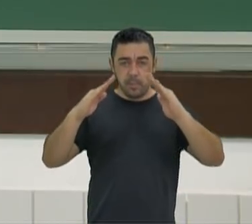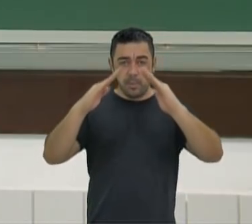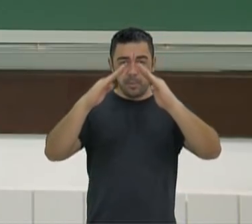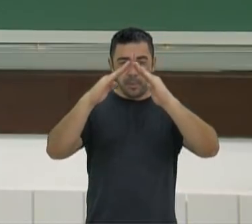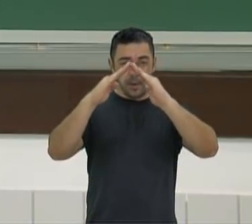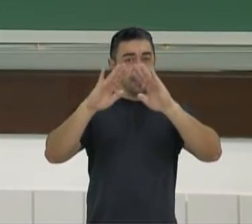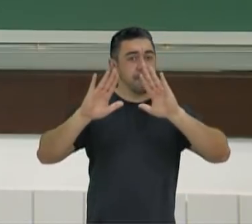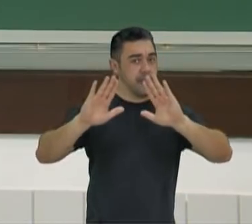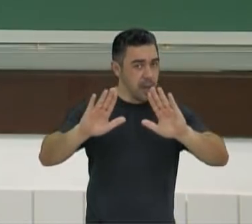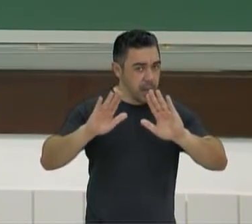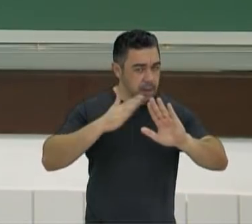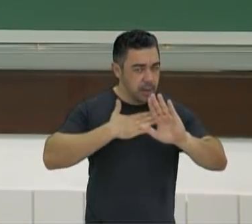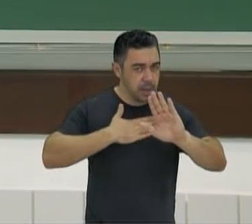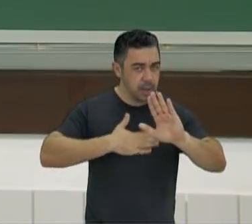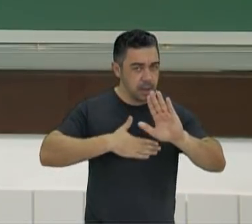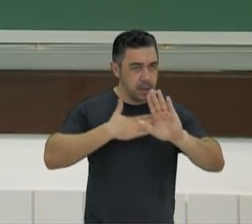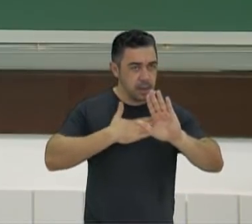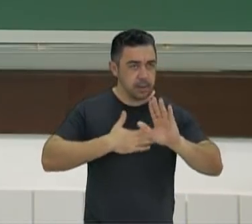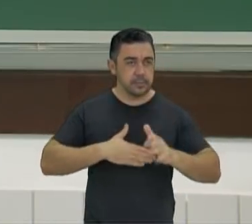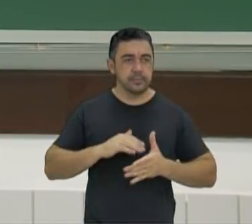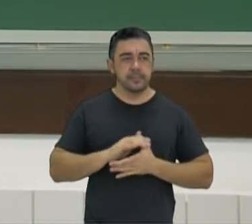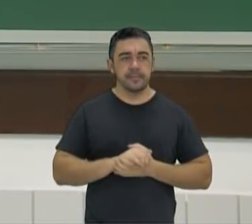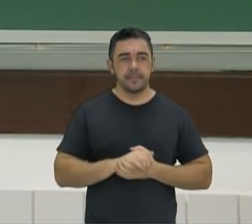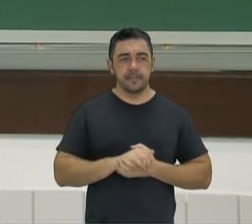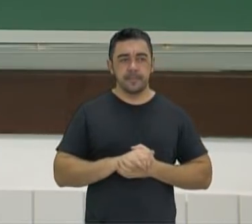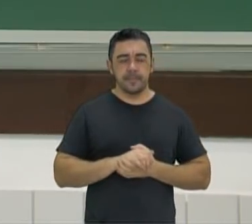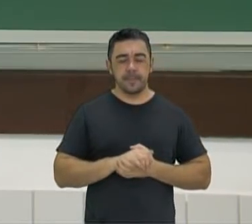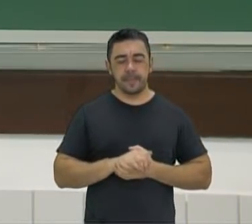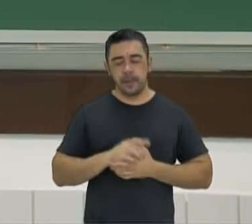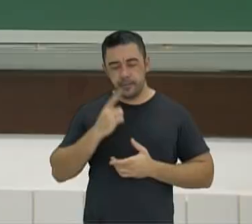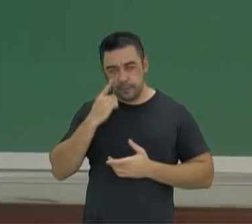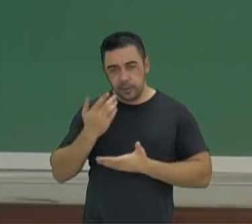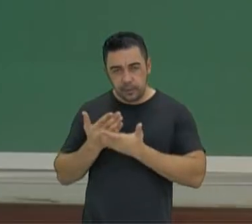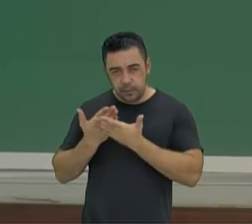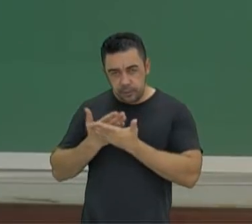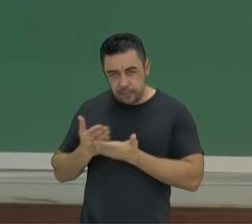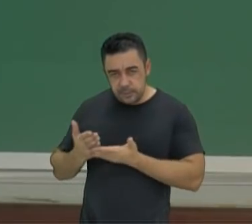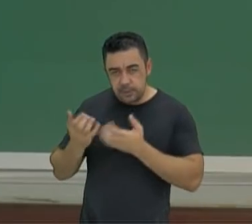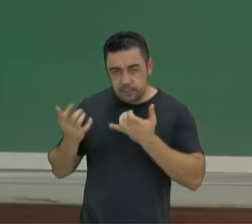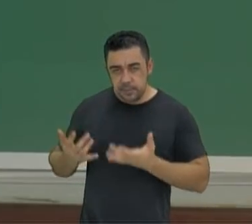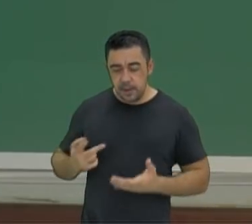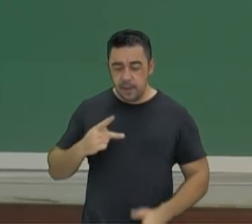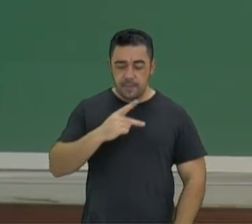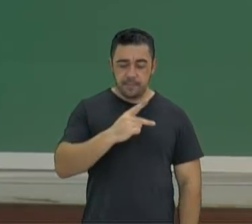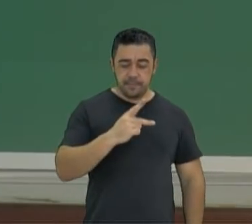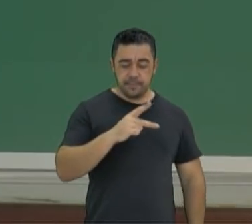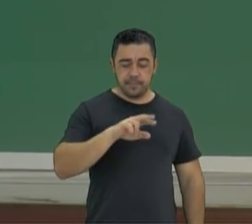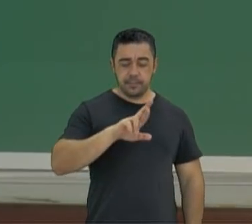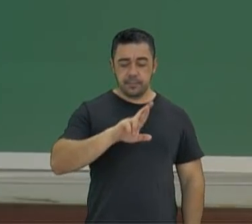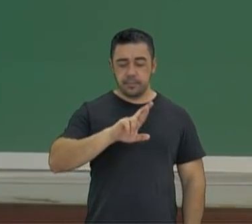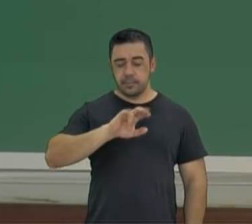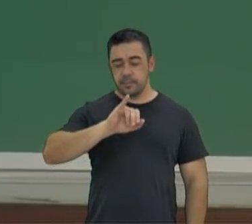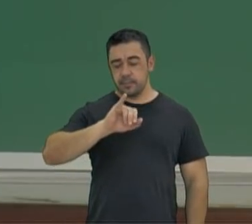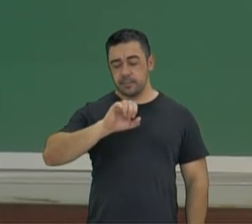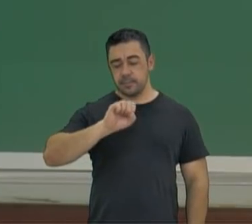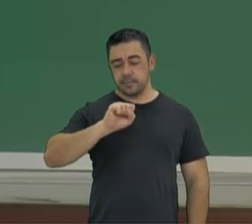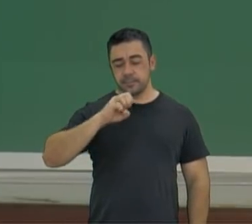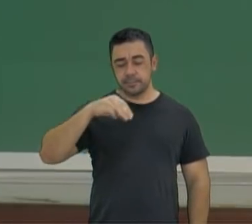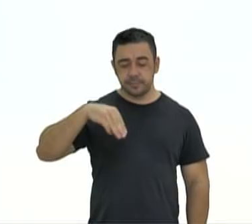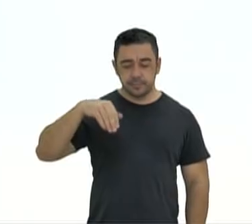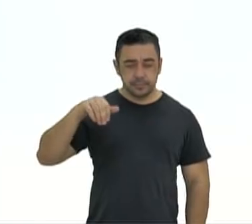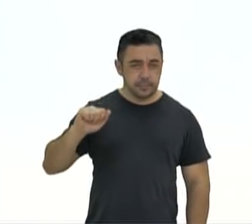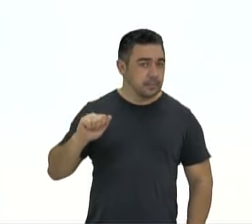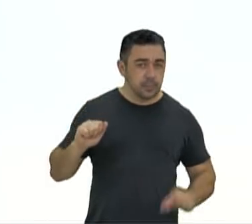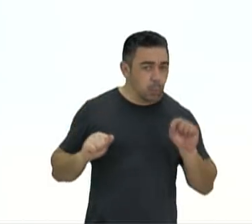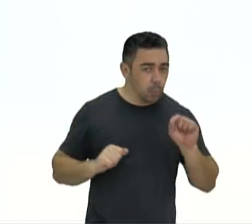não é assim que a gente define na matemática. Vamos começar então hoje com os prismas. Elementos do prisma.